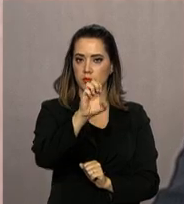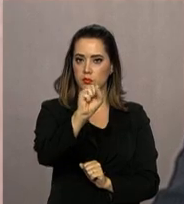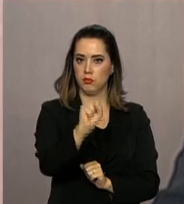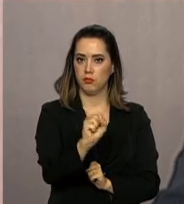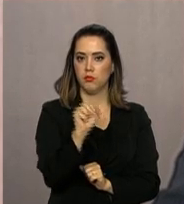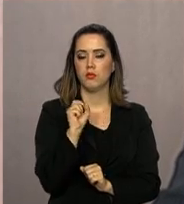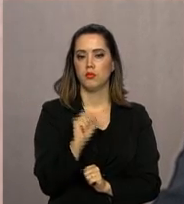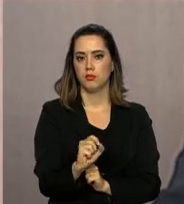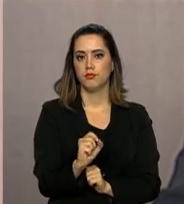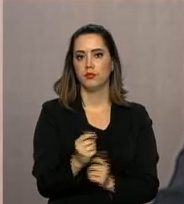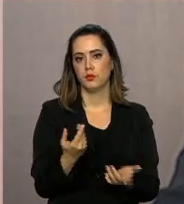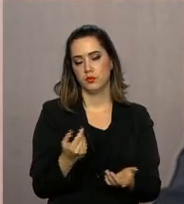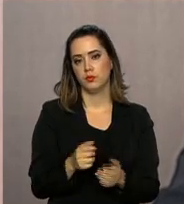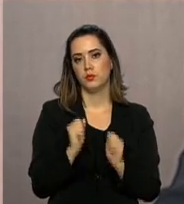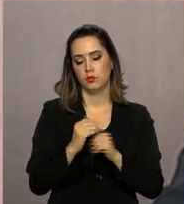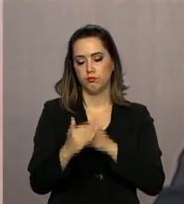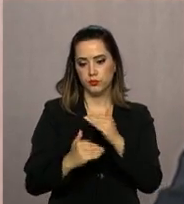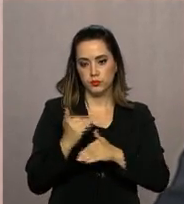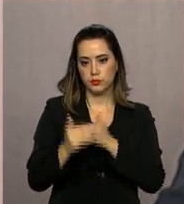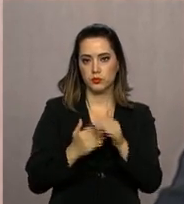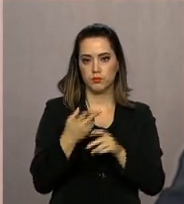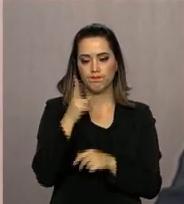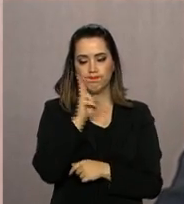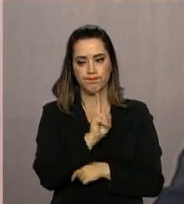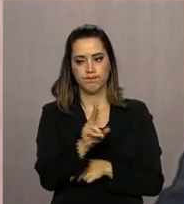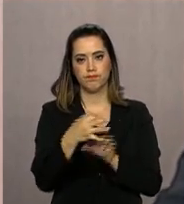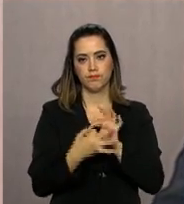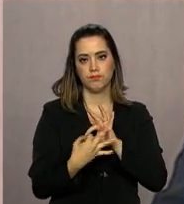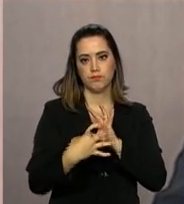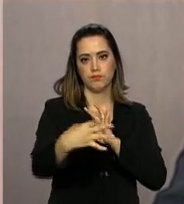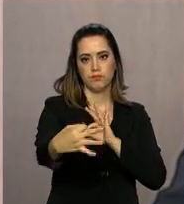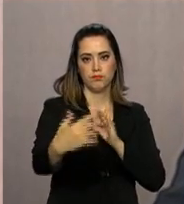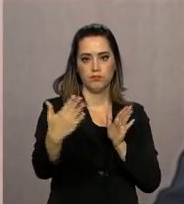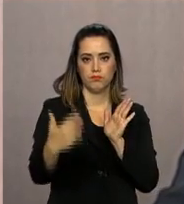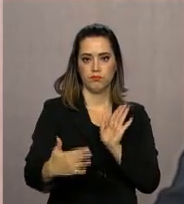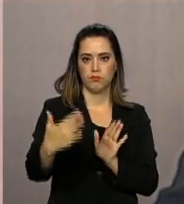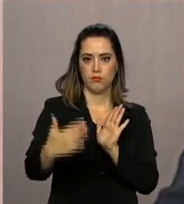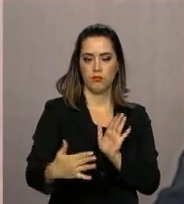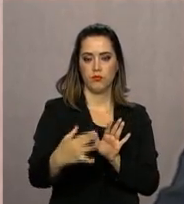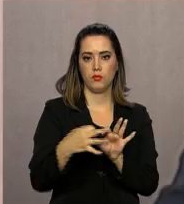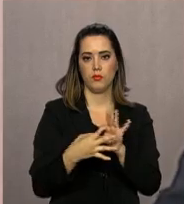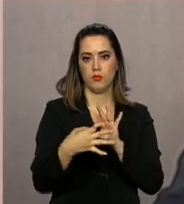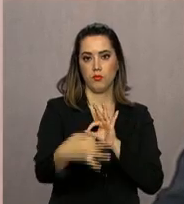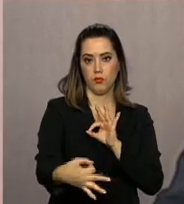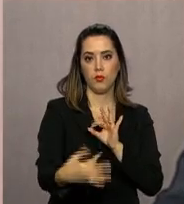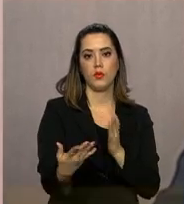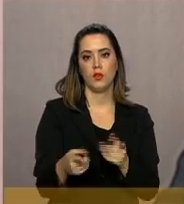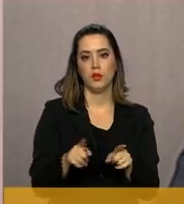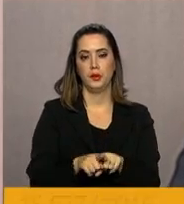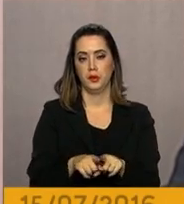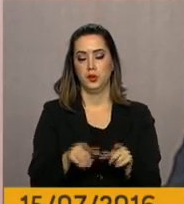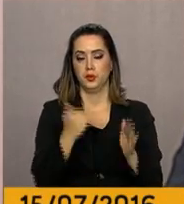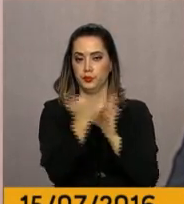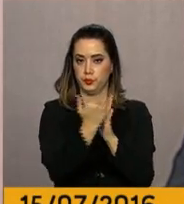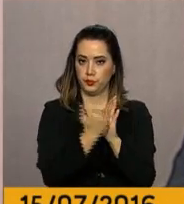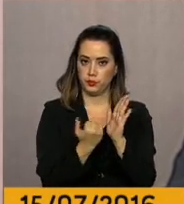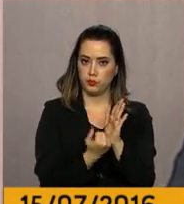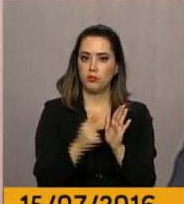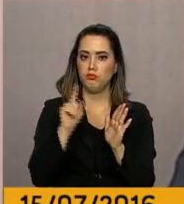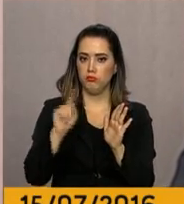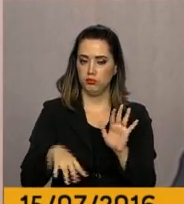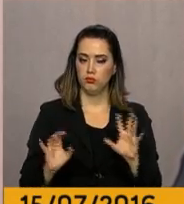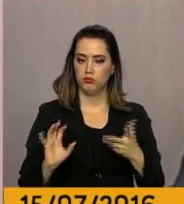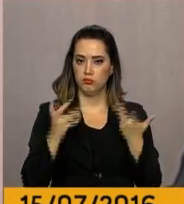e a visão de médio e longo prazo para o FIES, que é um projeto de sucesso